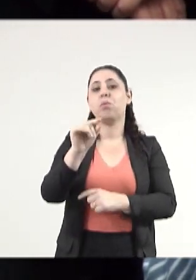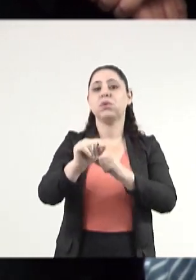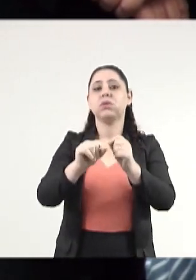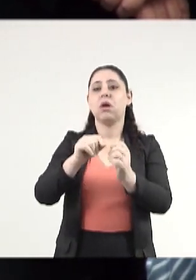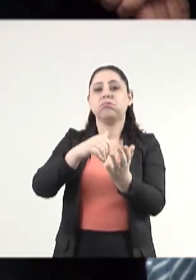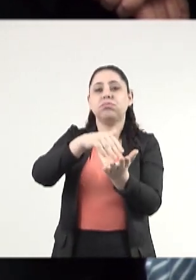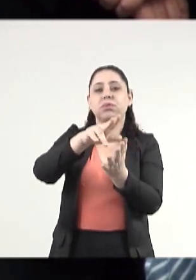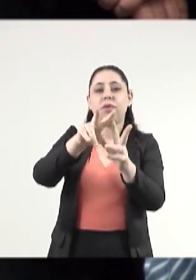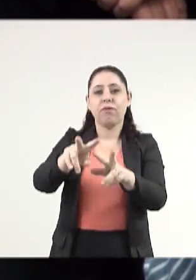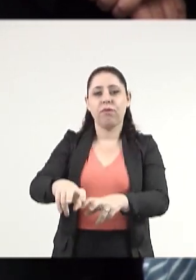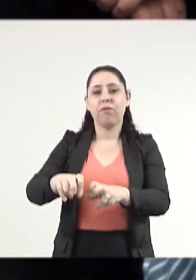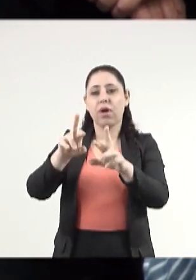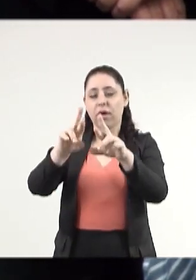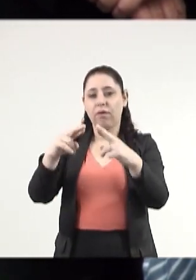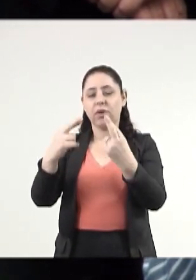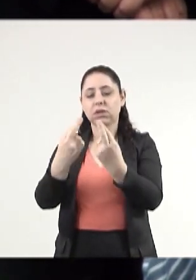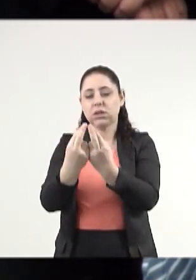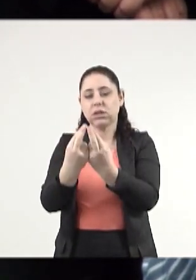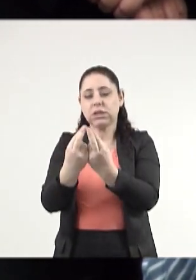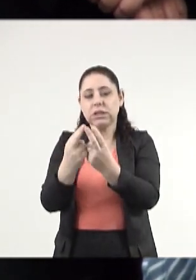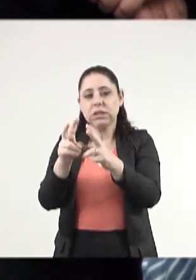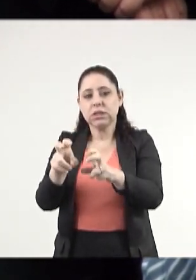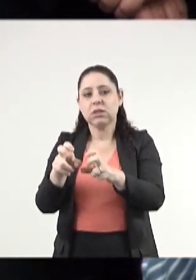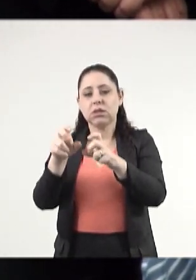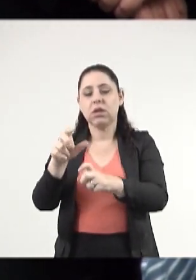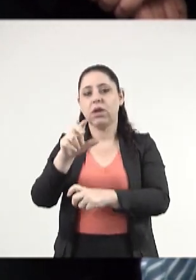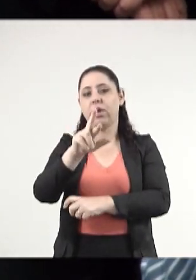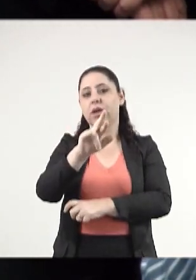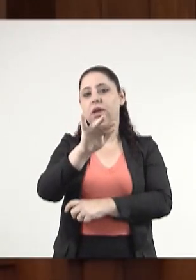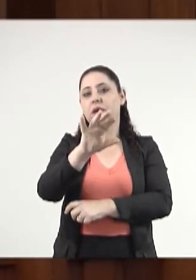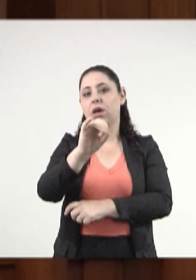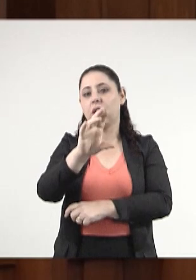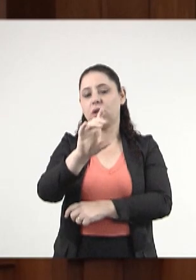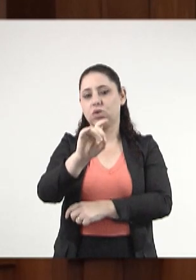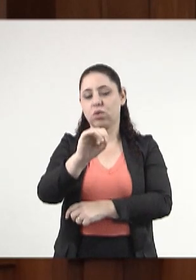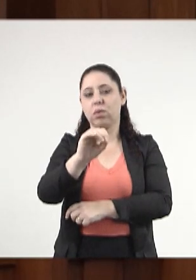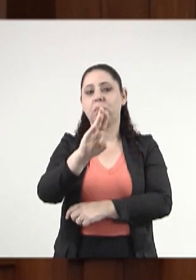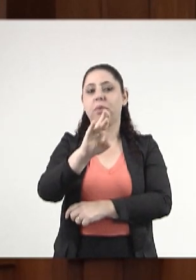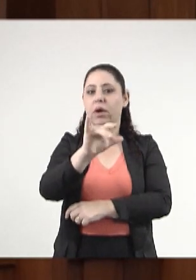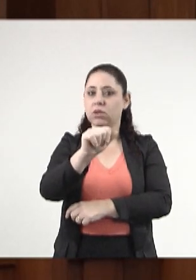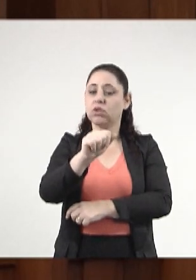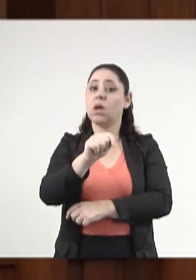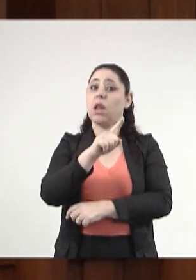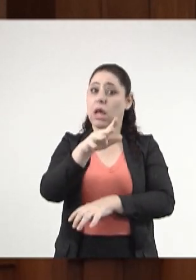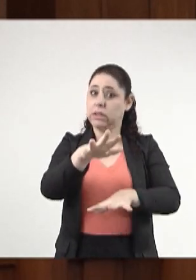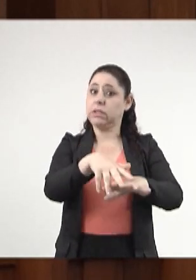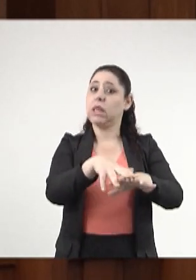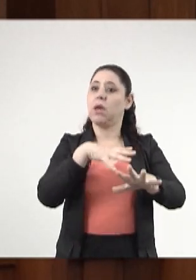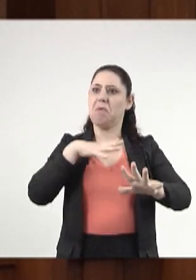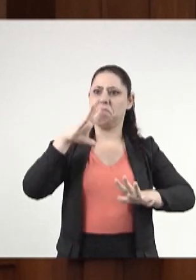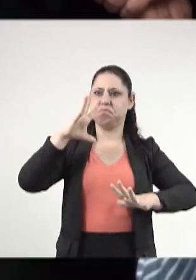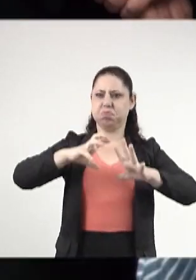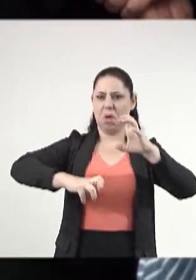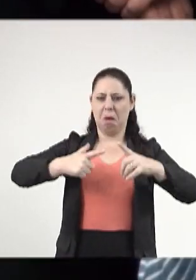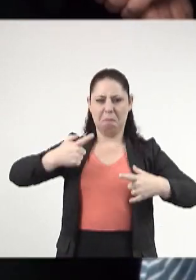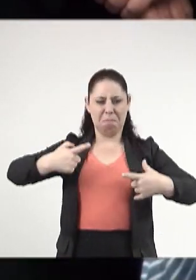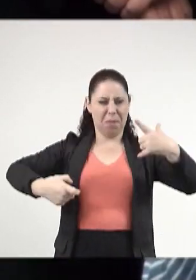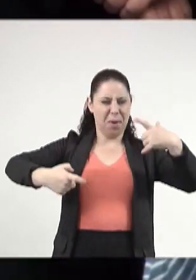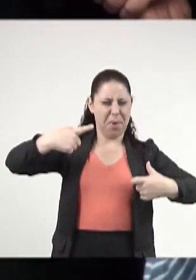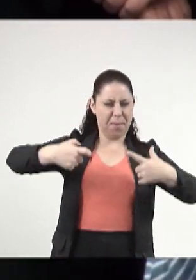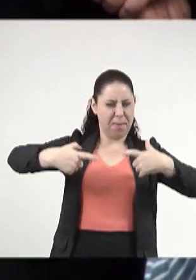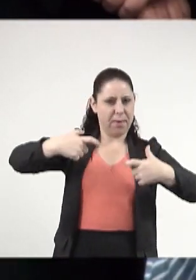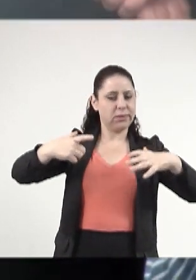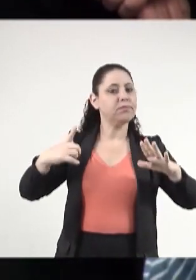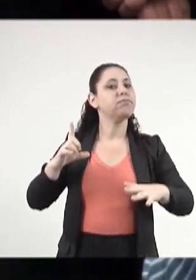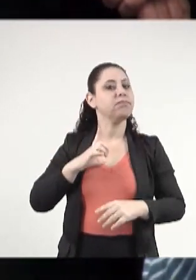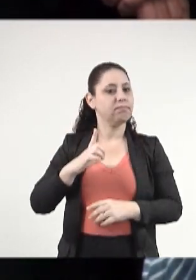da fazenda do Ricardo Baixo em Sidrolândia. Houve confronto, deputado. Tiros e mais